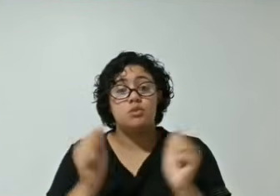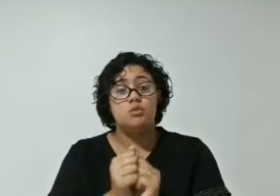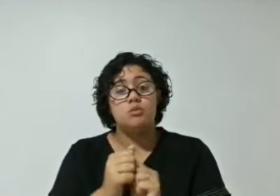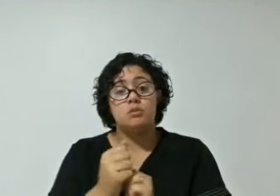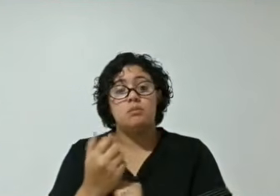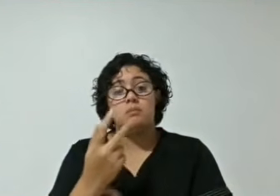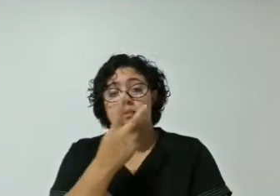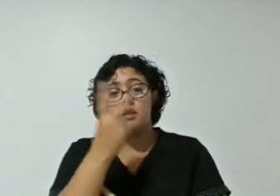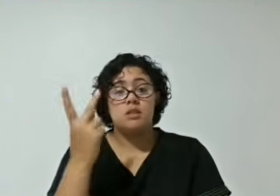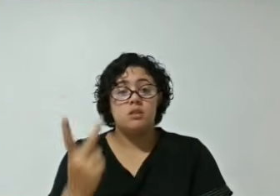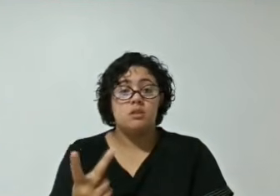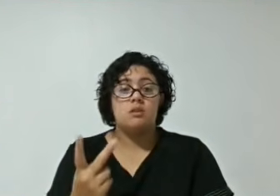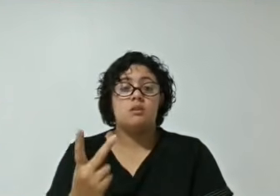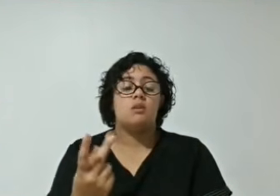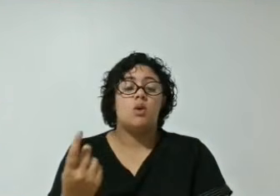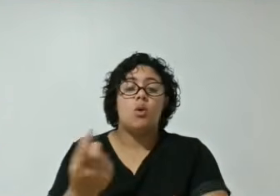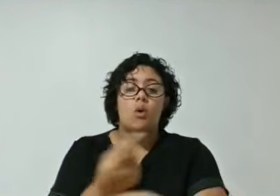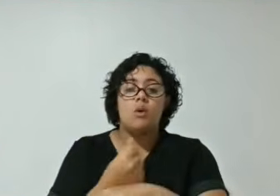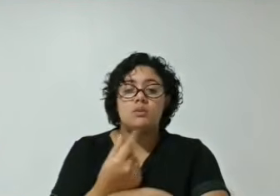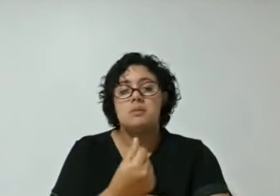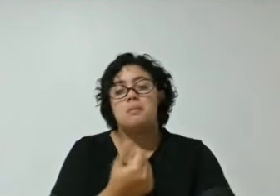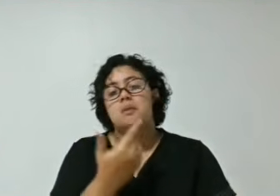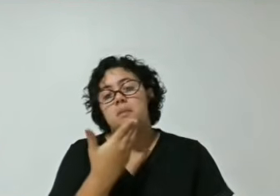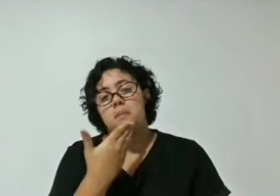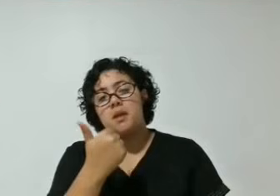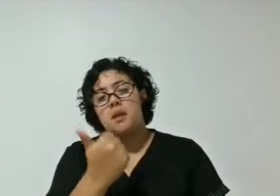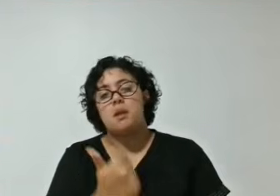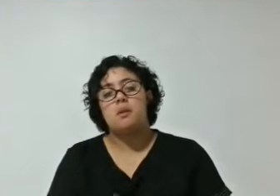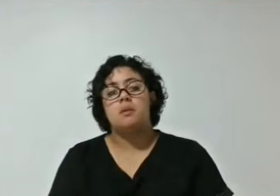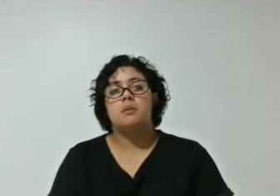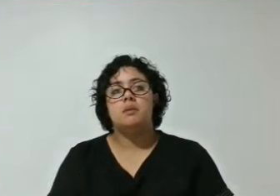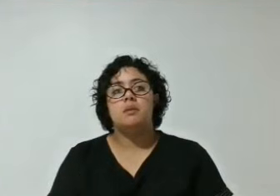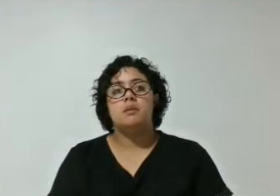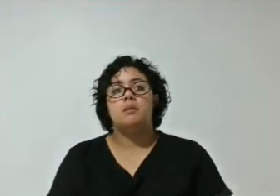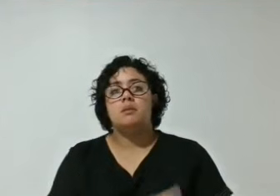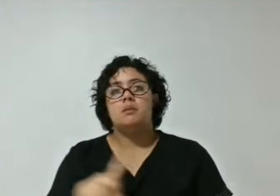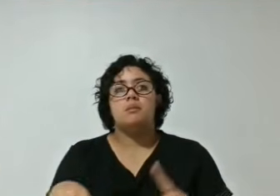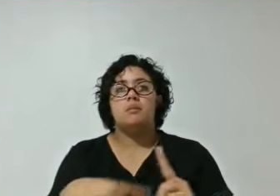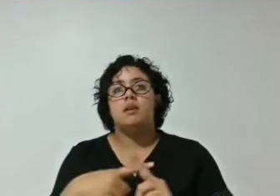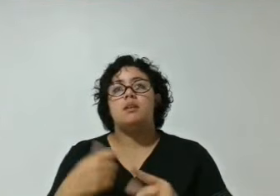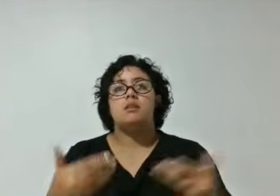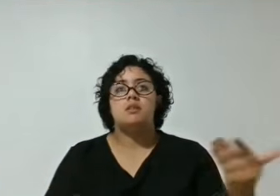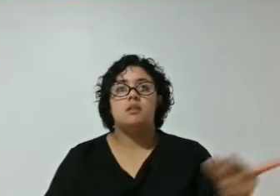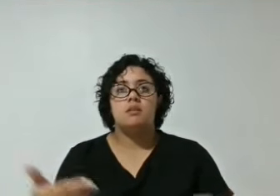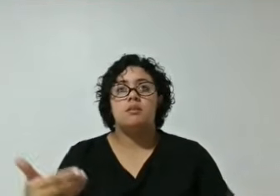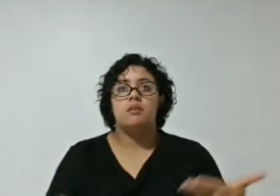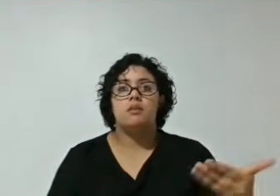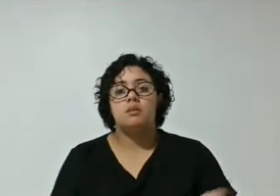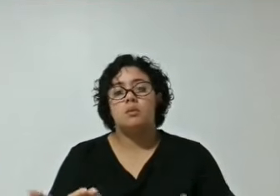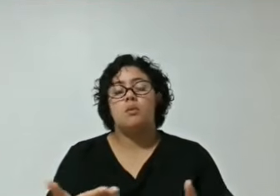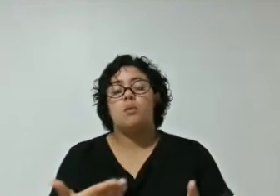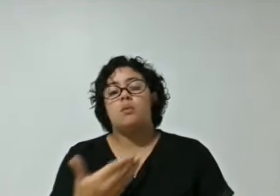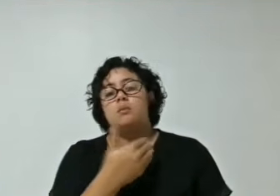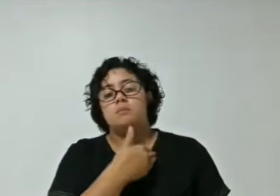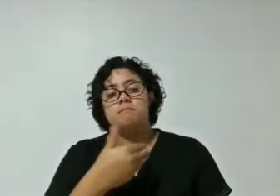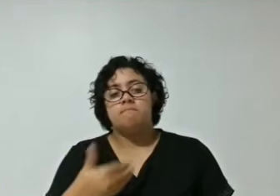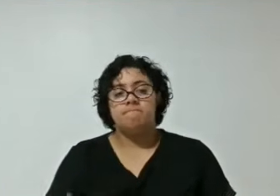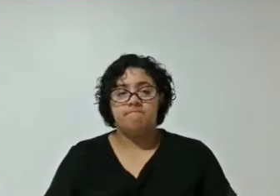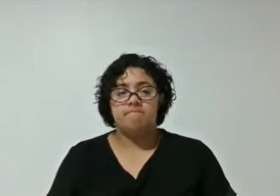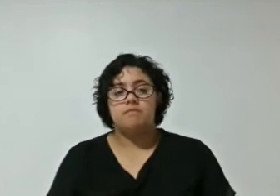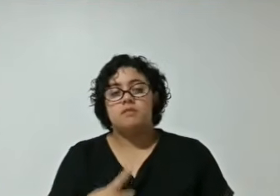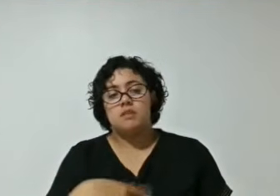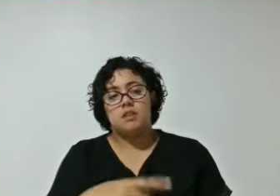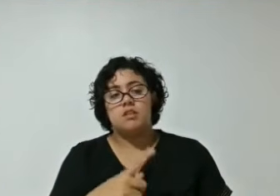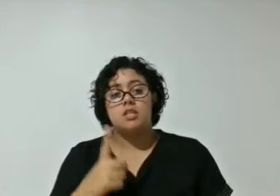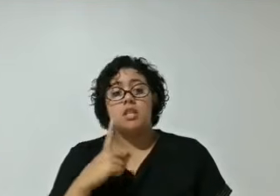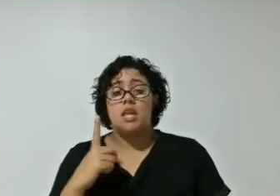teria possibilidade de mais atividades, com mais servidores a gente teria como atender por mais tempo também, que a gente tem essa